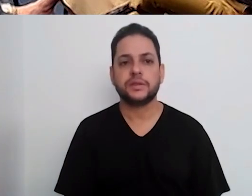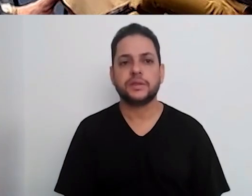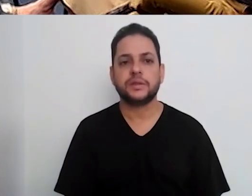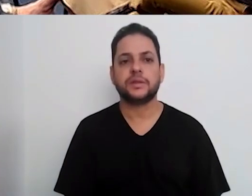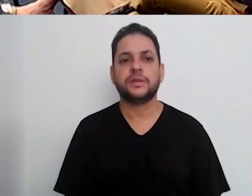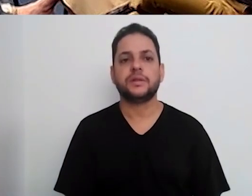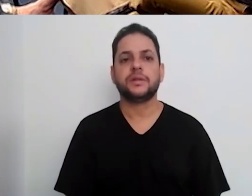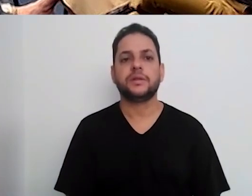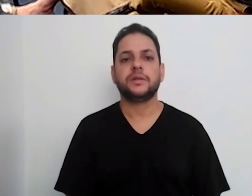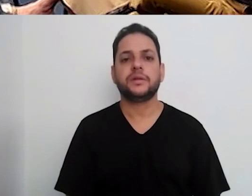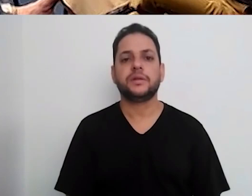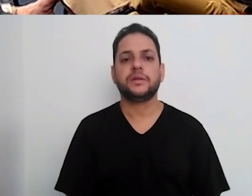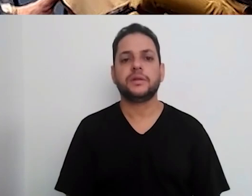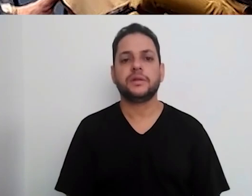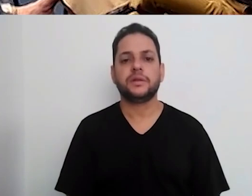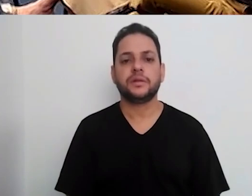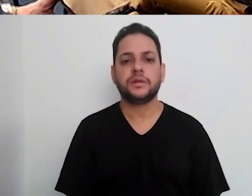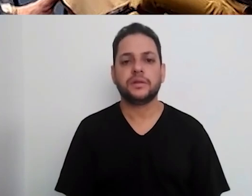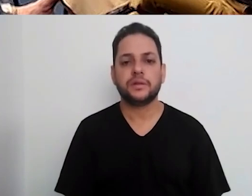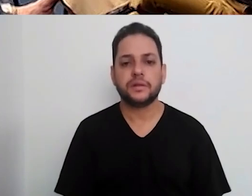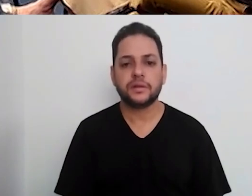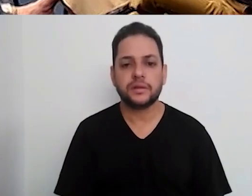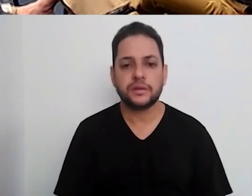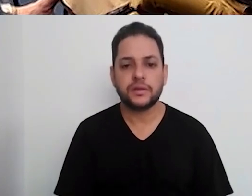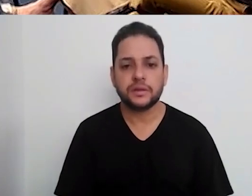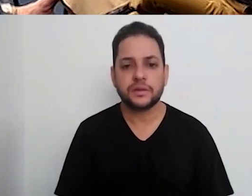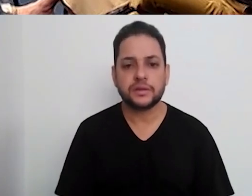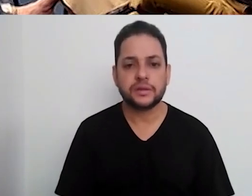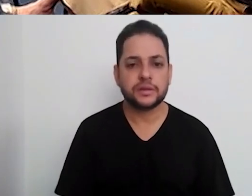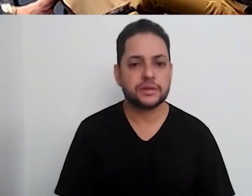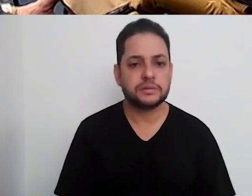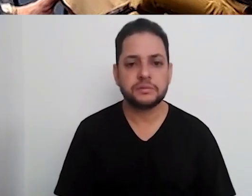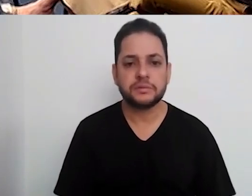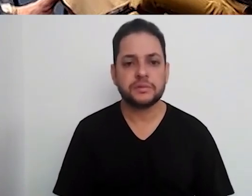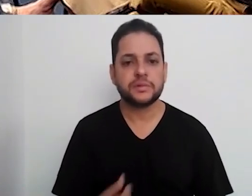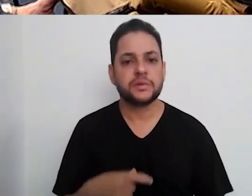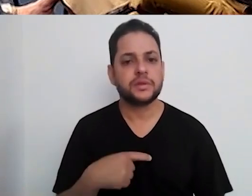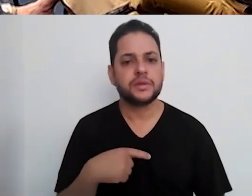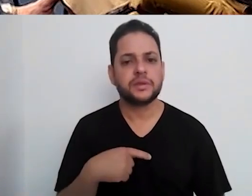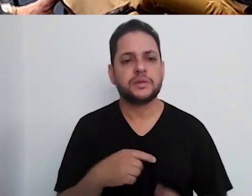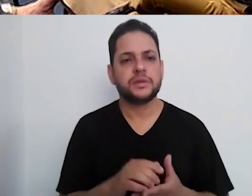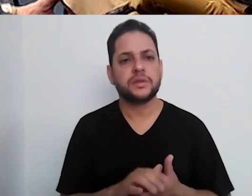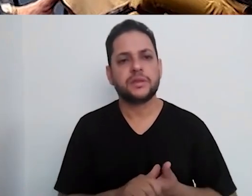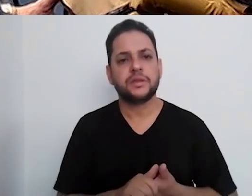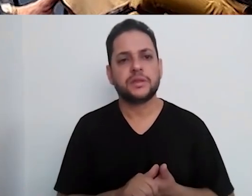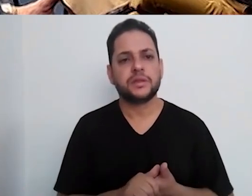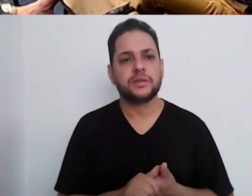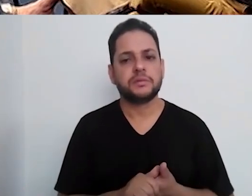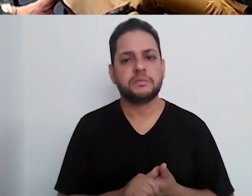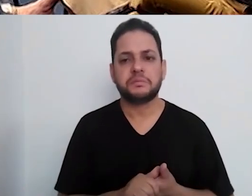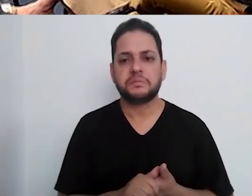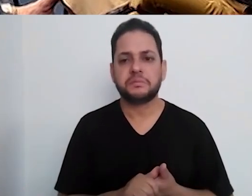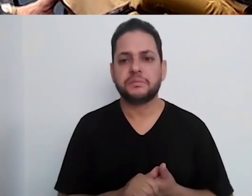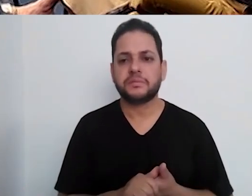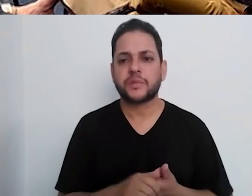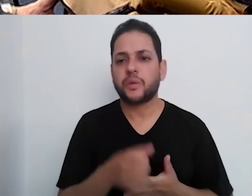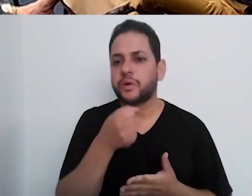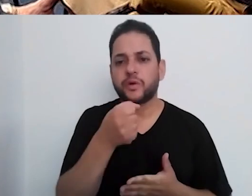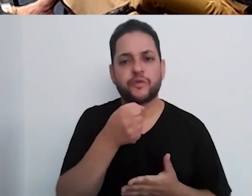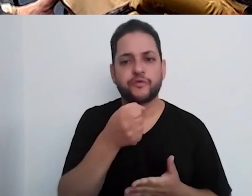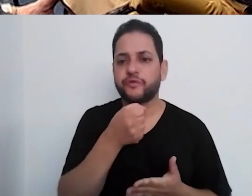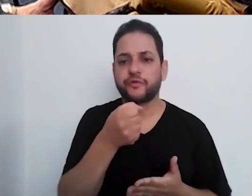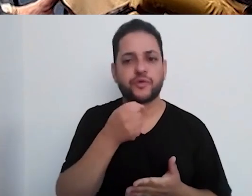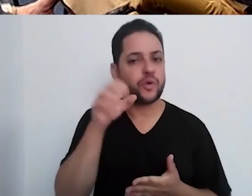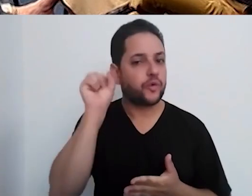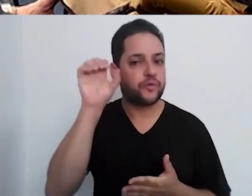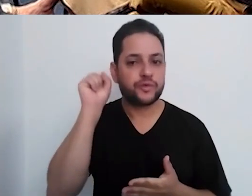estava pesquisando, né? E sobre a pesquisa em si, chegou aquelas histórias, essa situação de ter sido